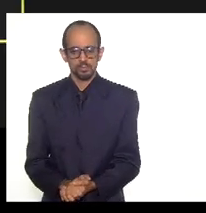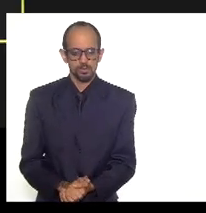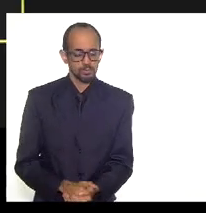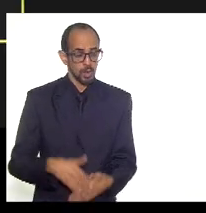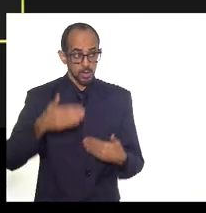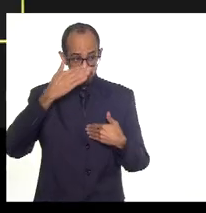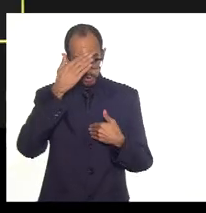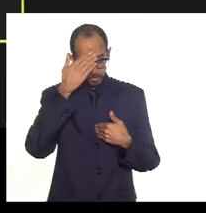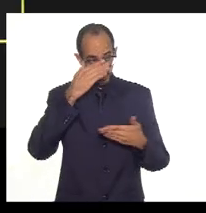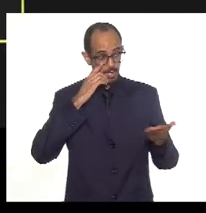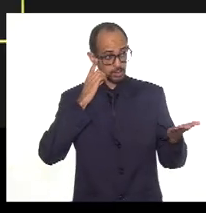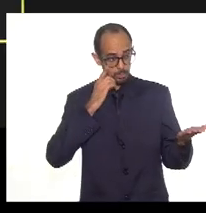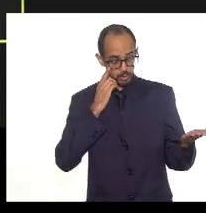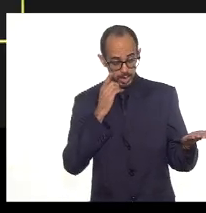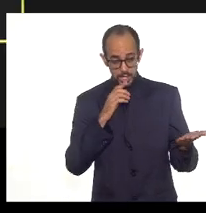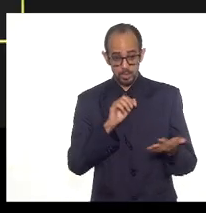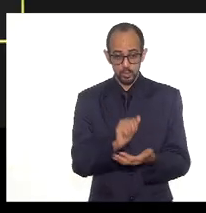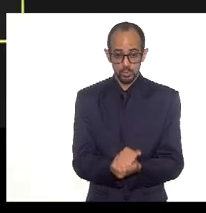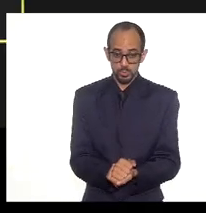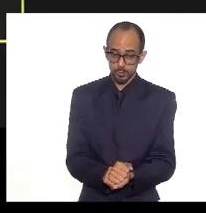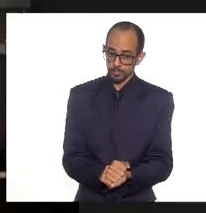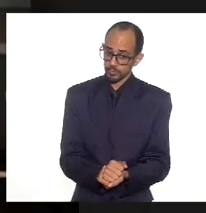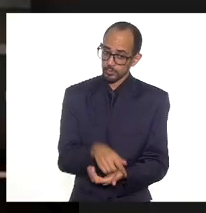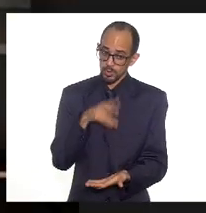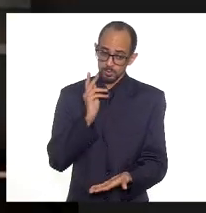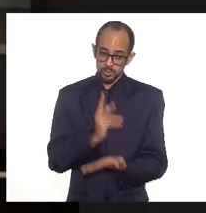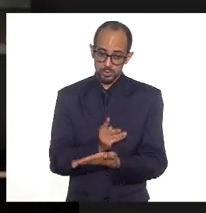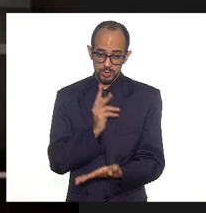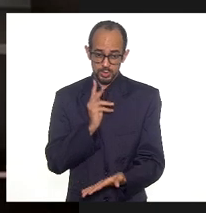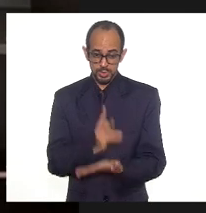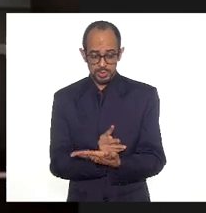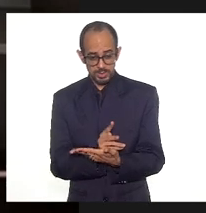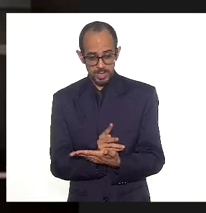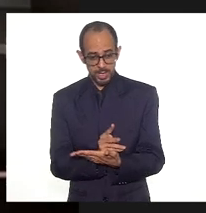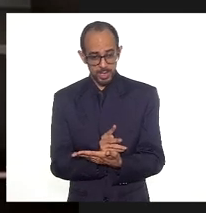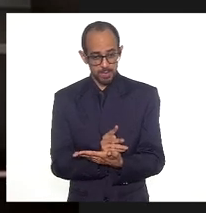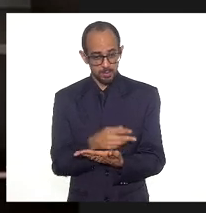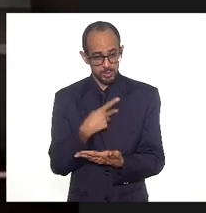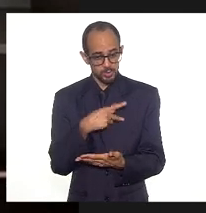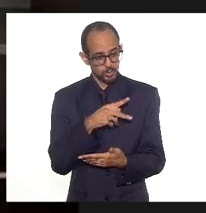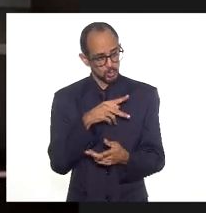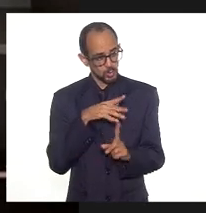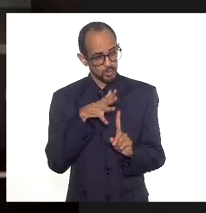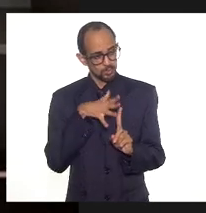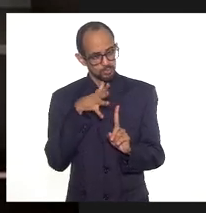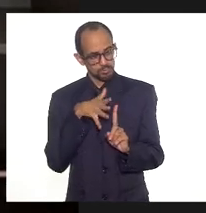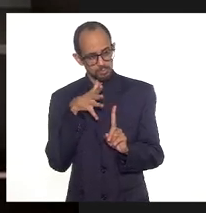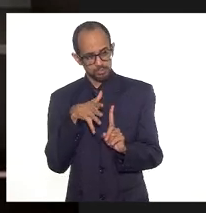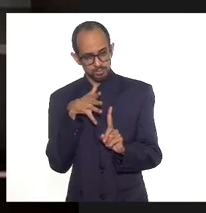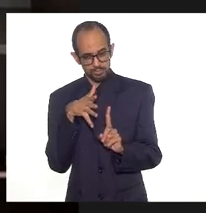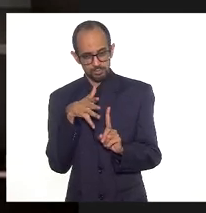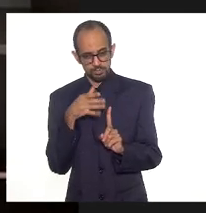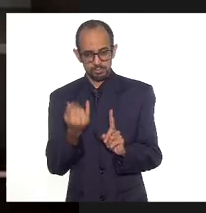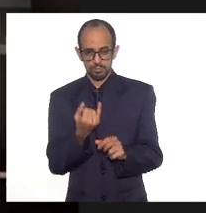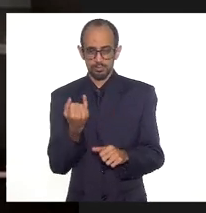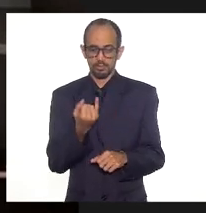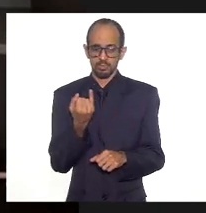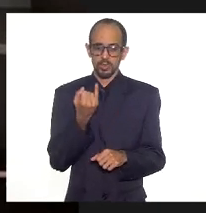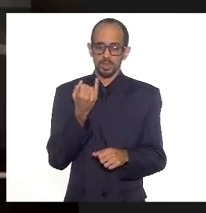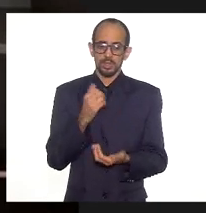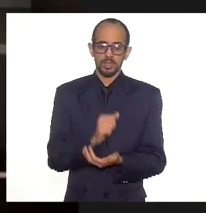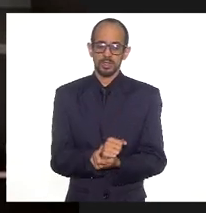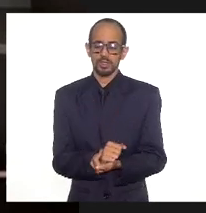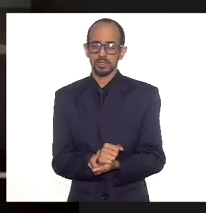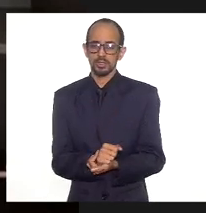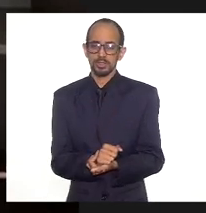Obrigada, bom tempo. Como sempre... As suas colocações são importantíssimas, né?